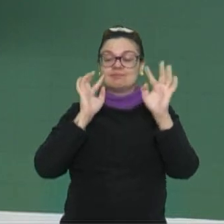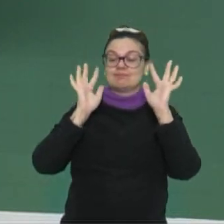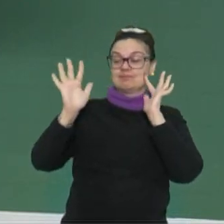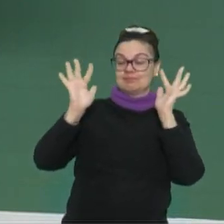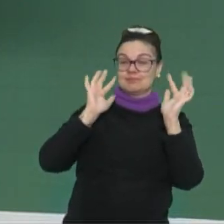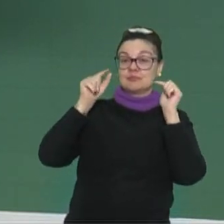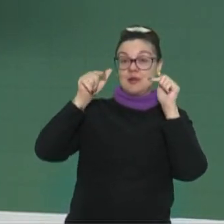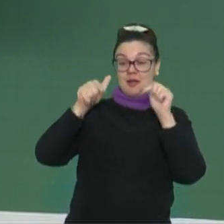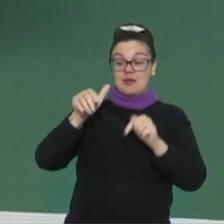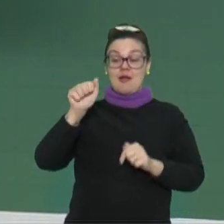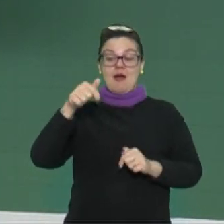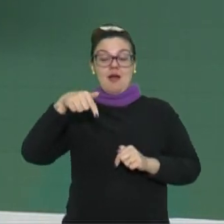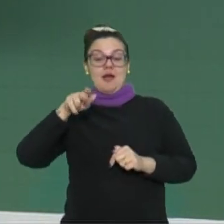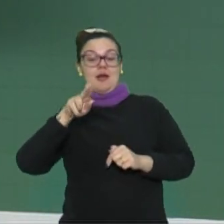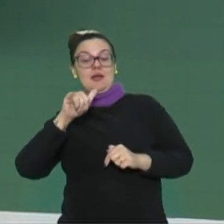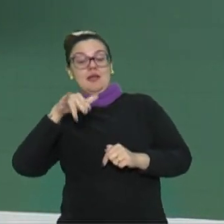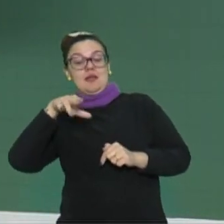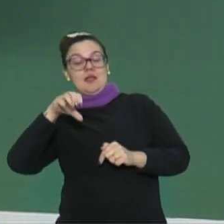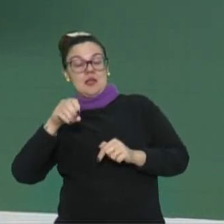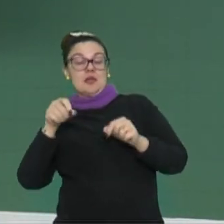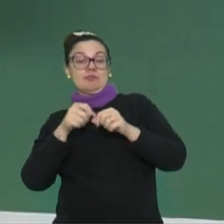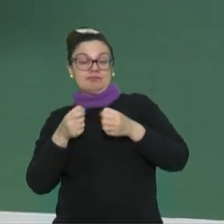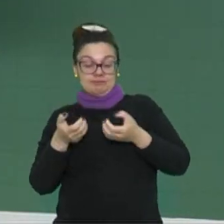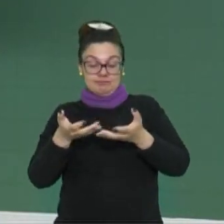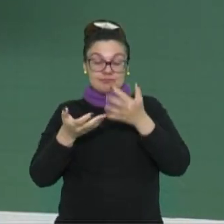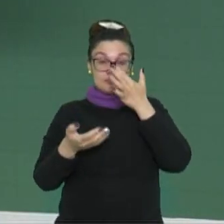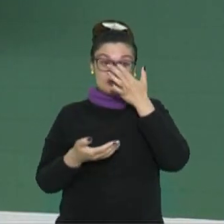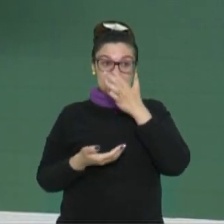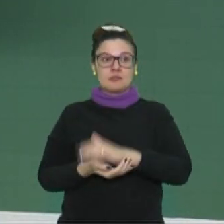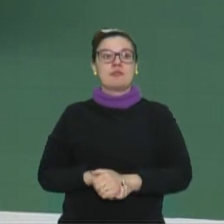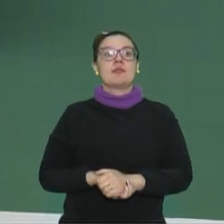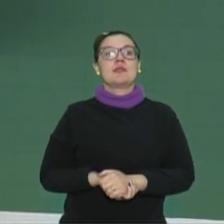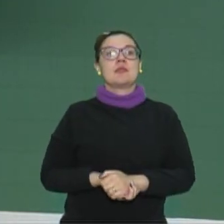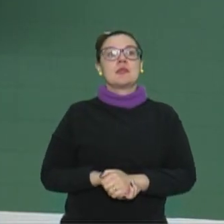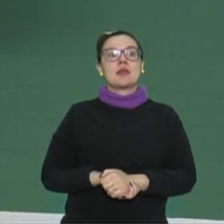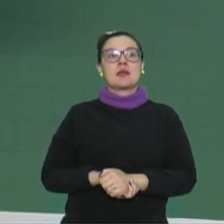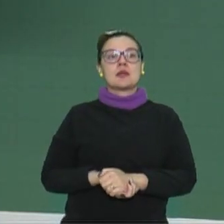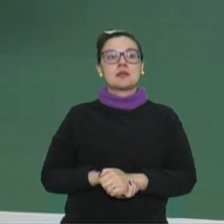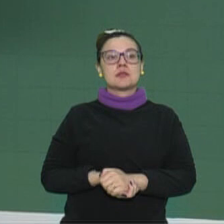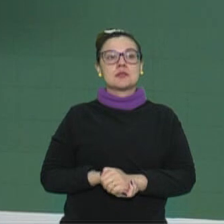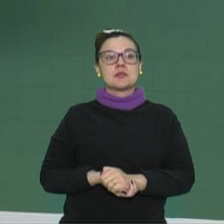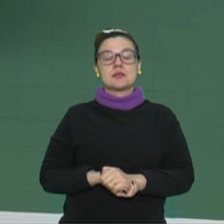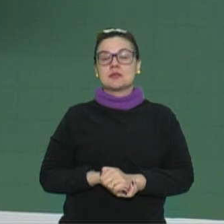reflexão que o Tomás de Aquino traz dentro da ética cristã.